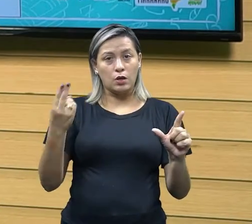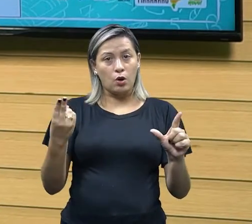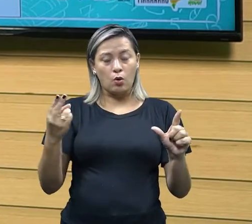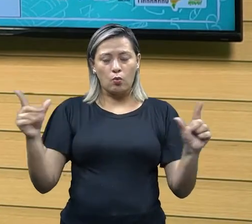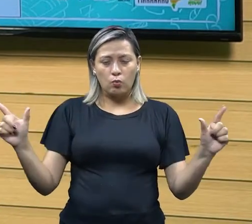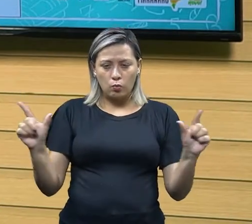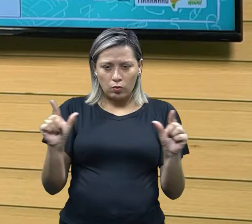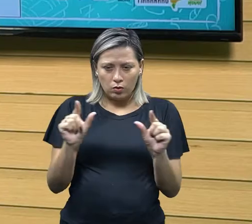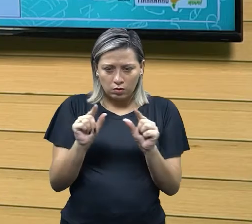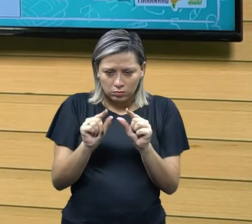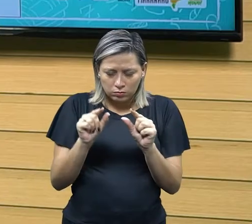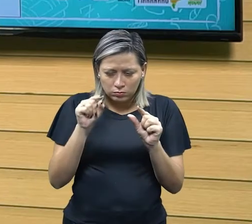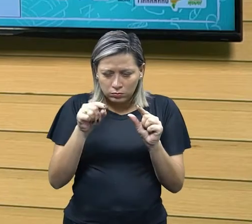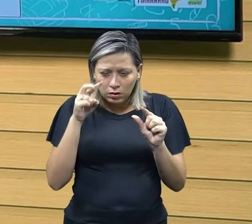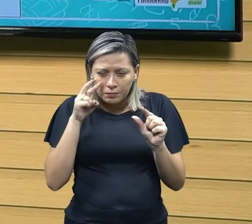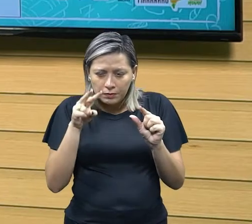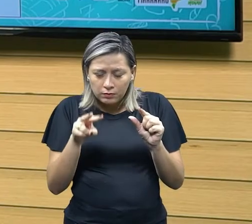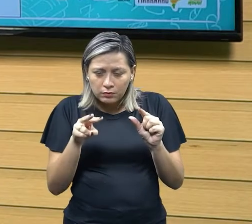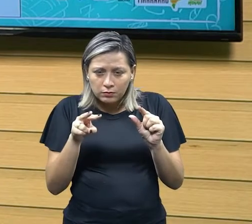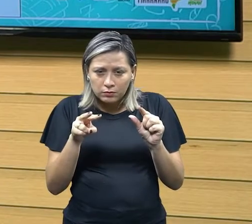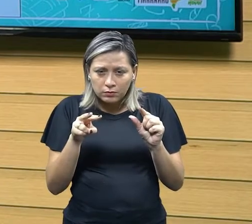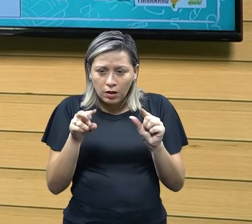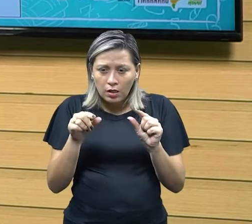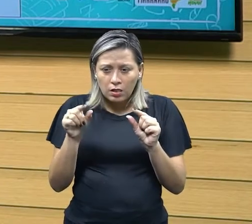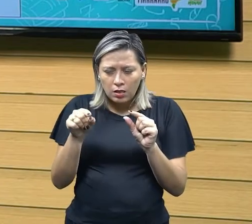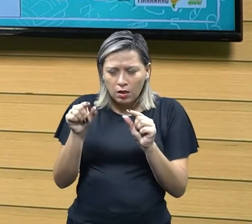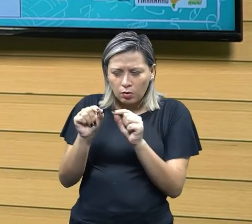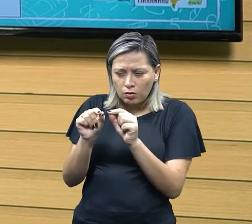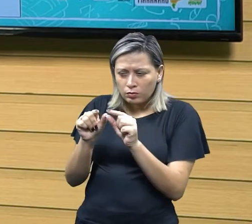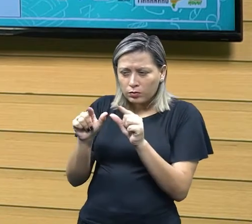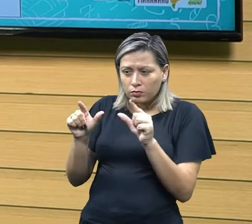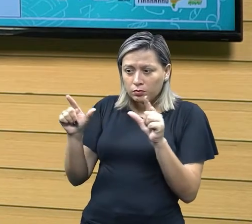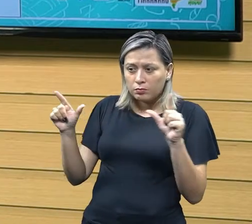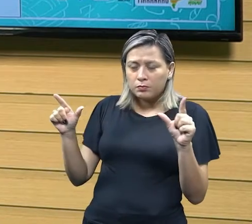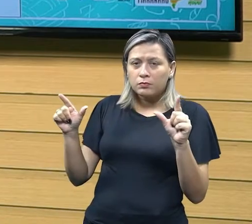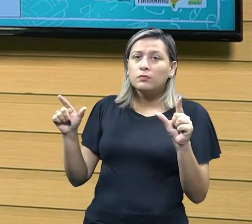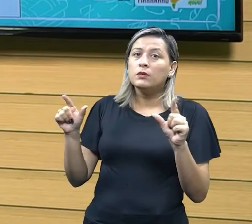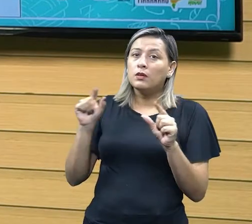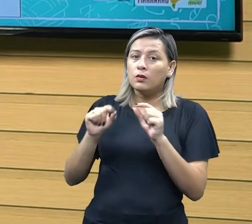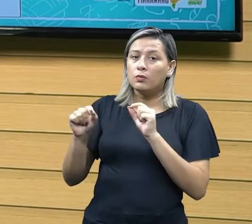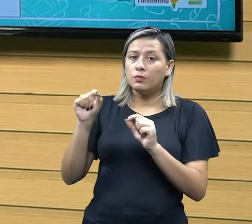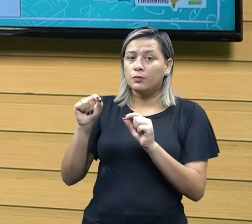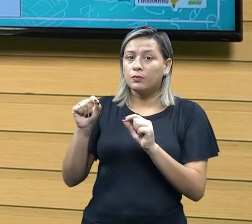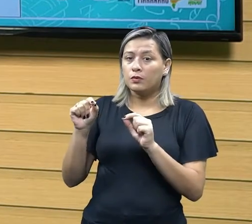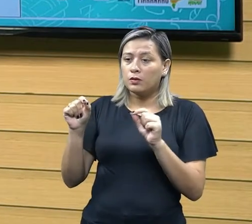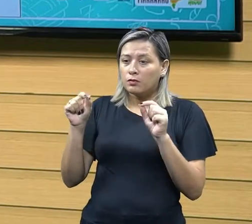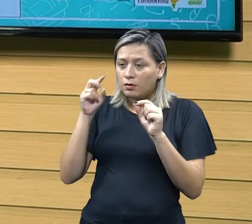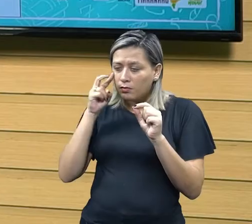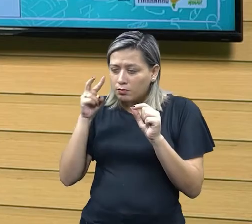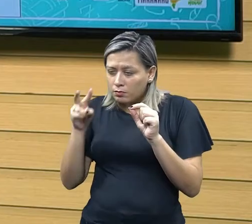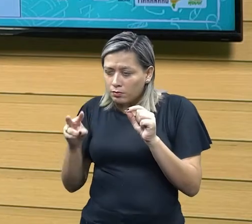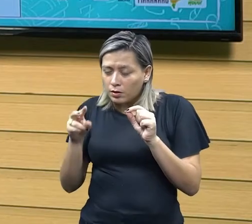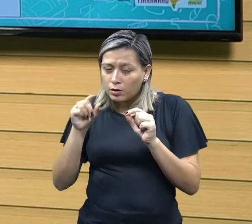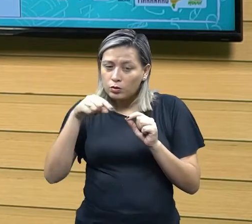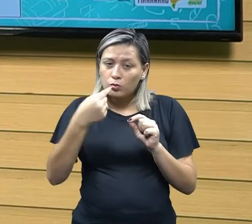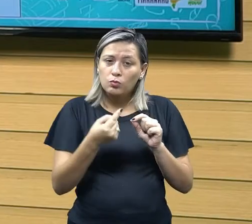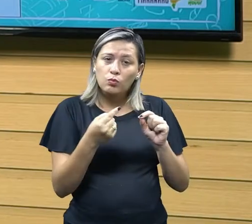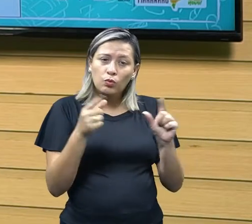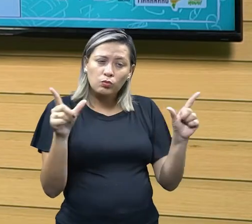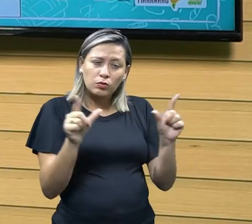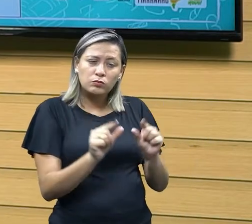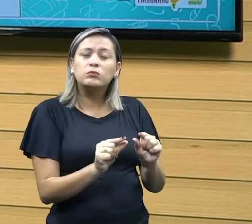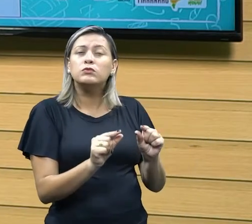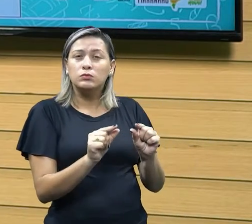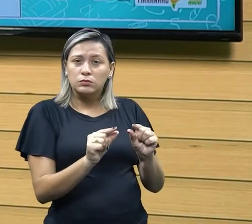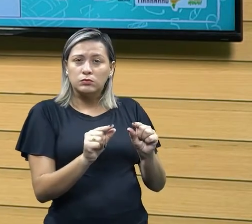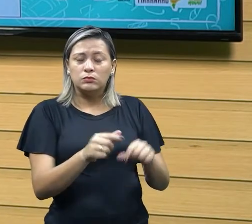linha, obviamente que o lado que você vai ampliar, ele vai fixar e o outro lado vai ampliar.